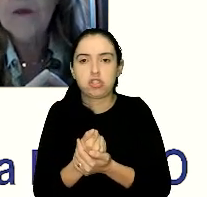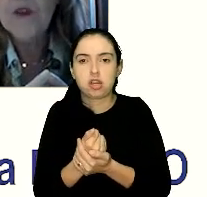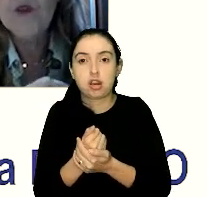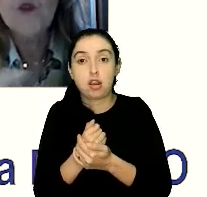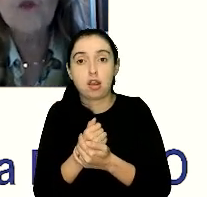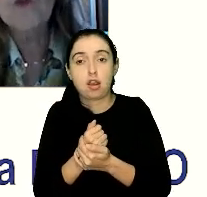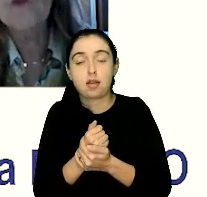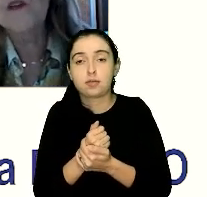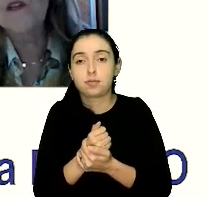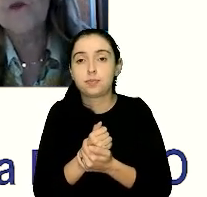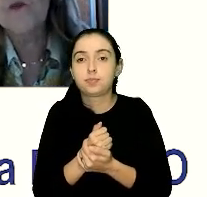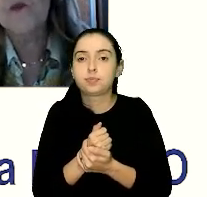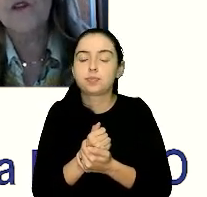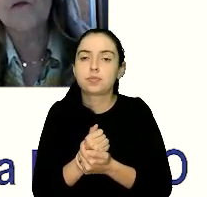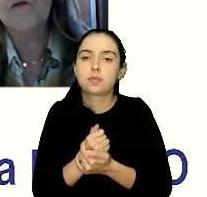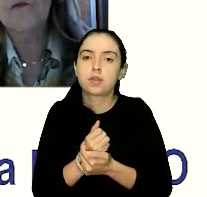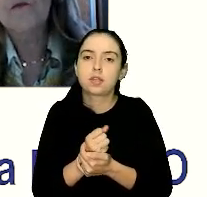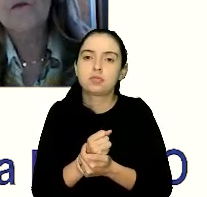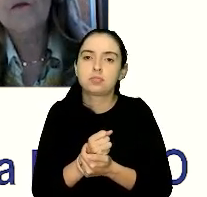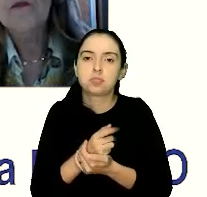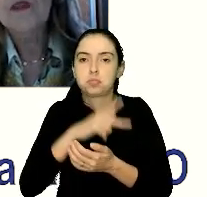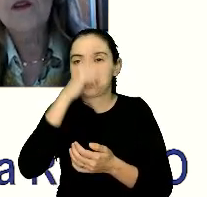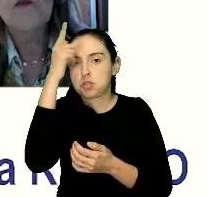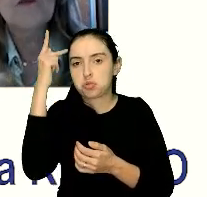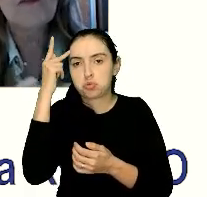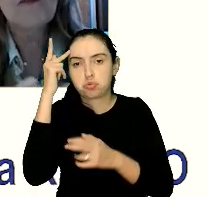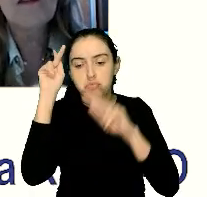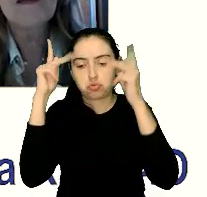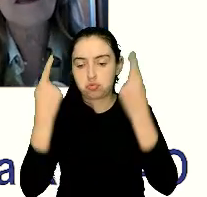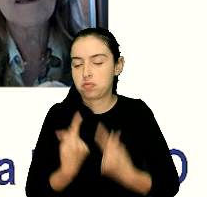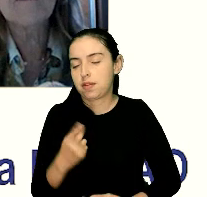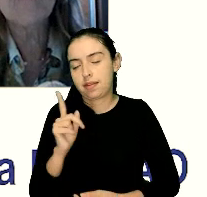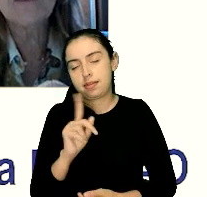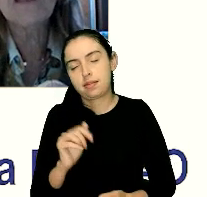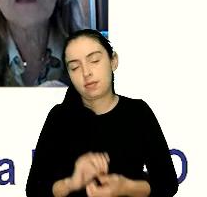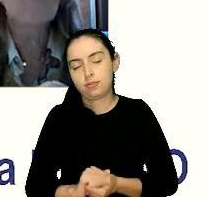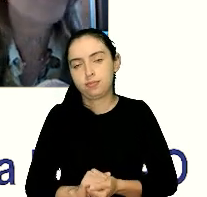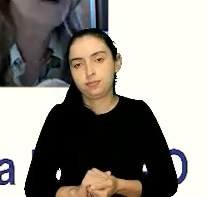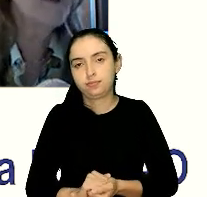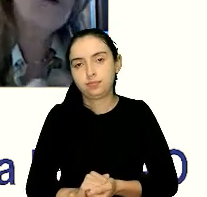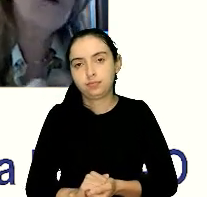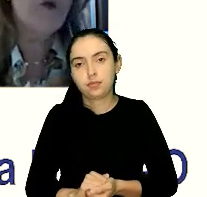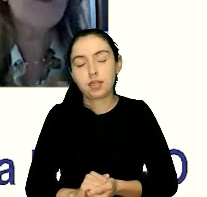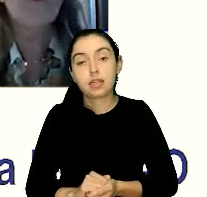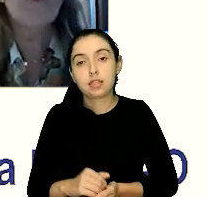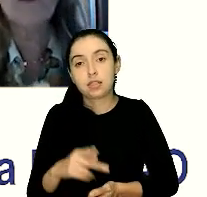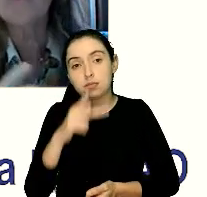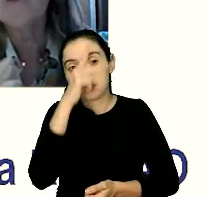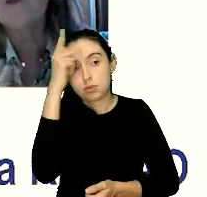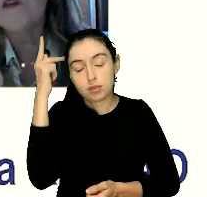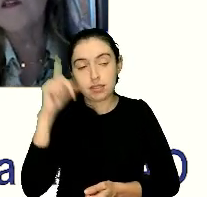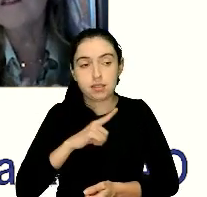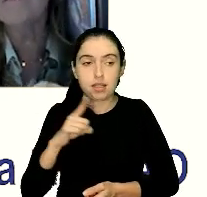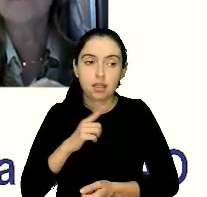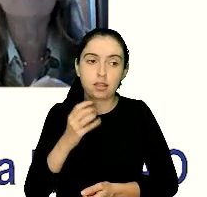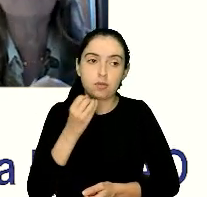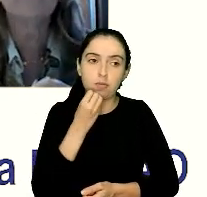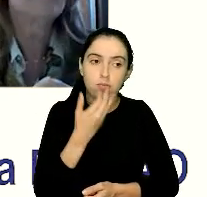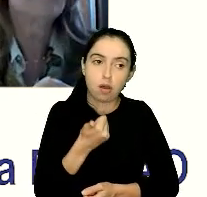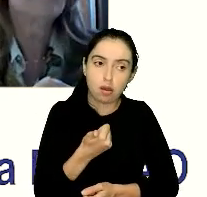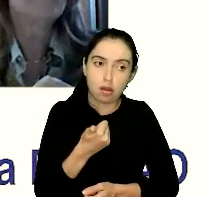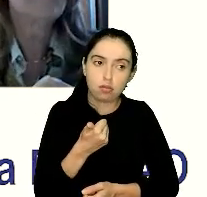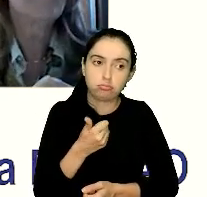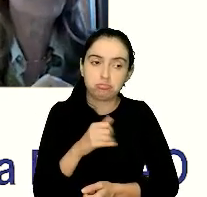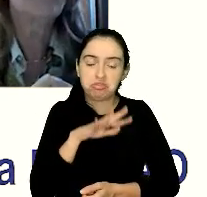super-heróis. Não somos humanos, portanto. Então, quer dizer, as pessoas têm momentos bons, momentos ruins, não